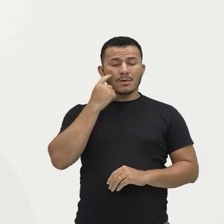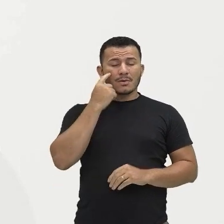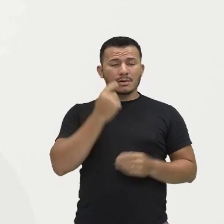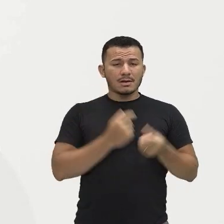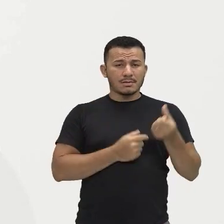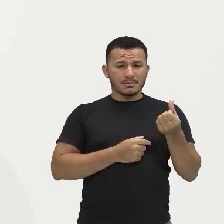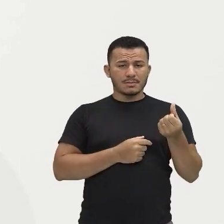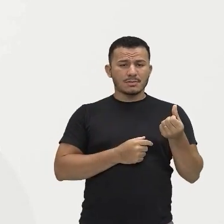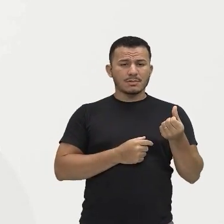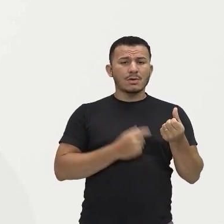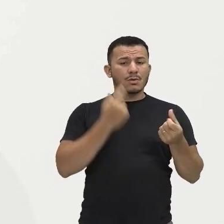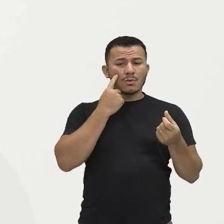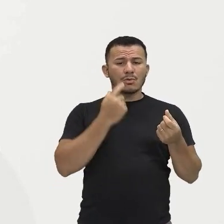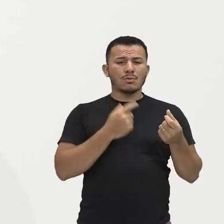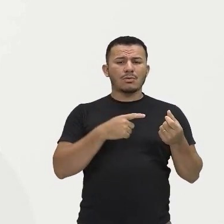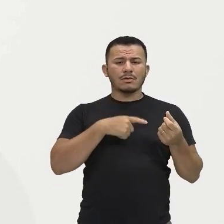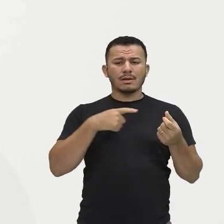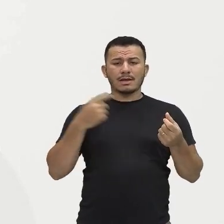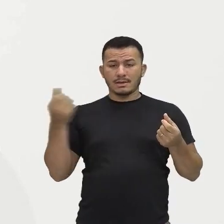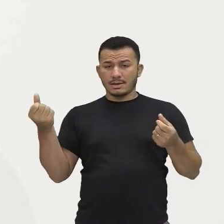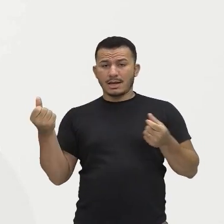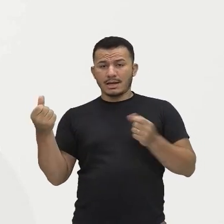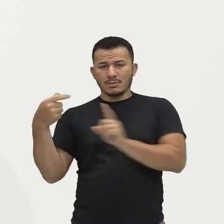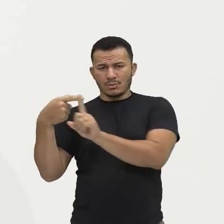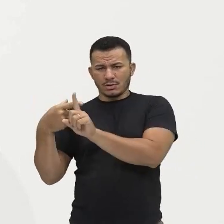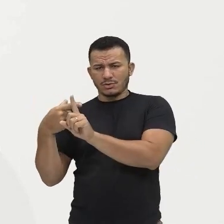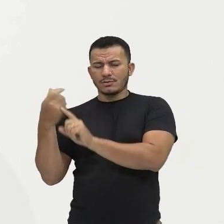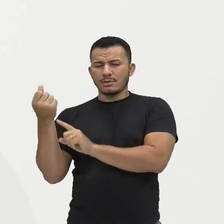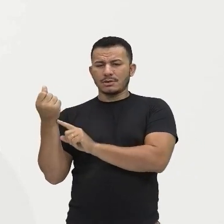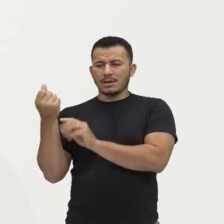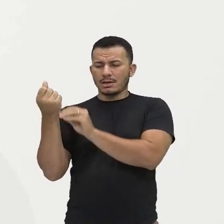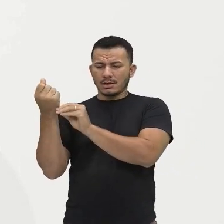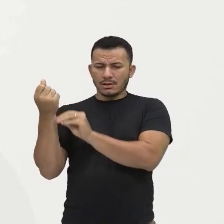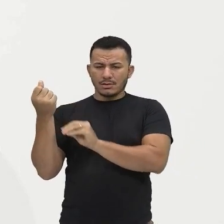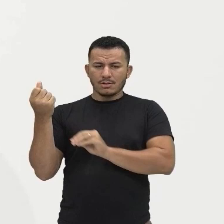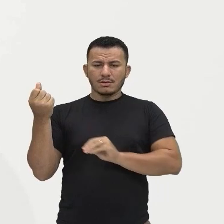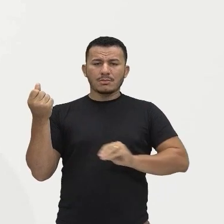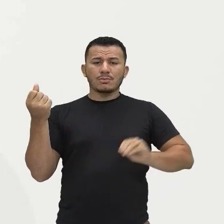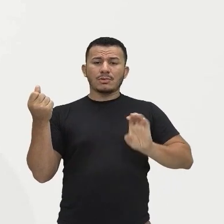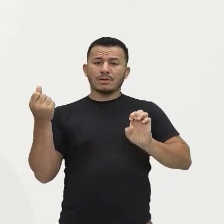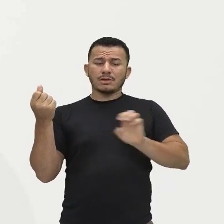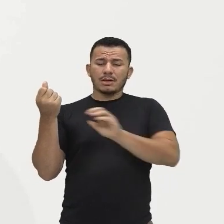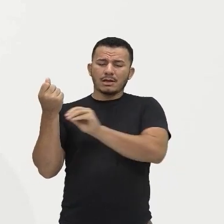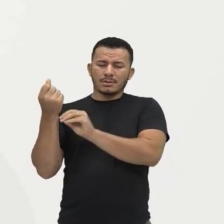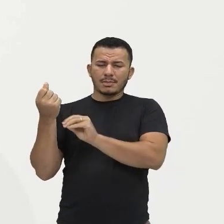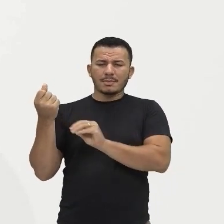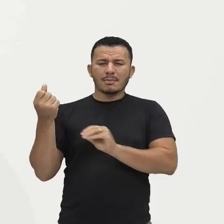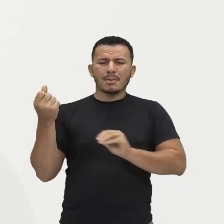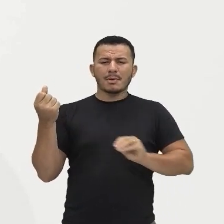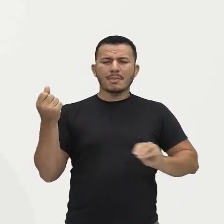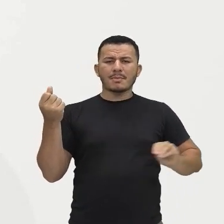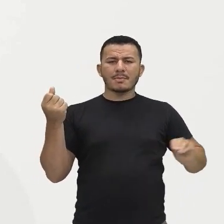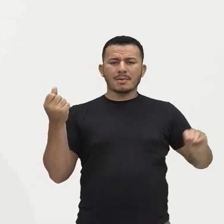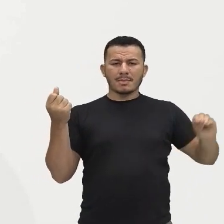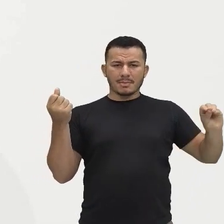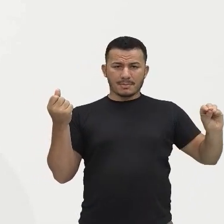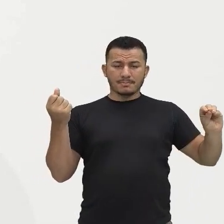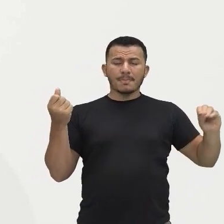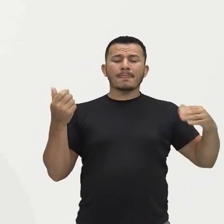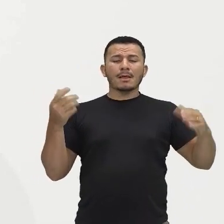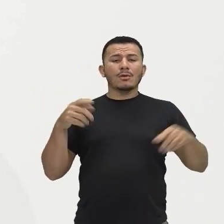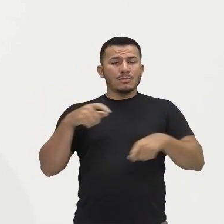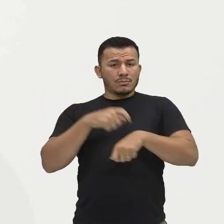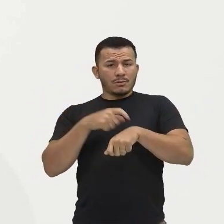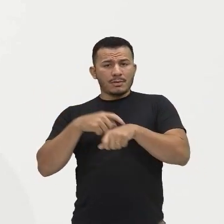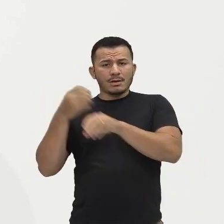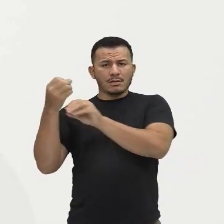Eu estou bem aqui e vamos nos deslocar para a esquerda. Então, é sentido, pessoal. Quando eu me desloco